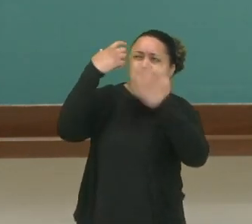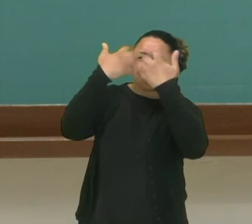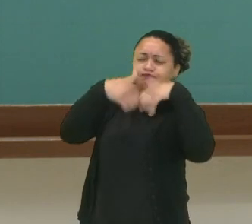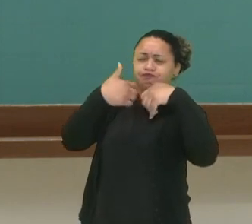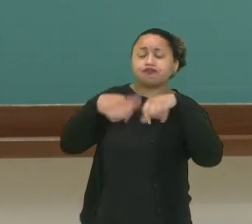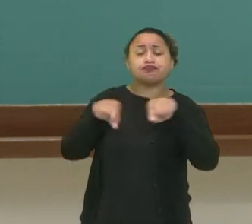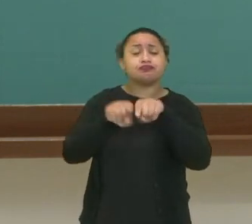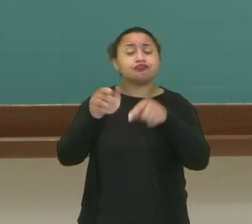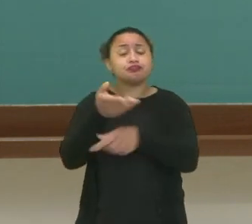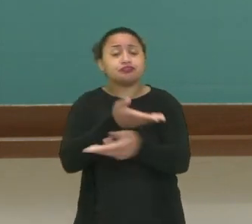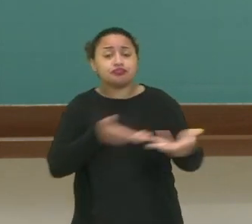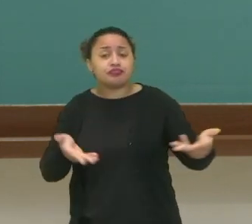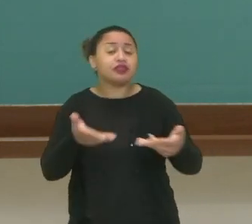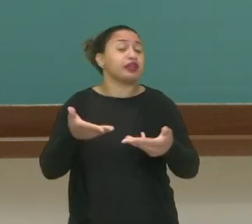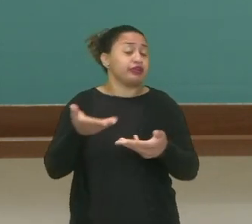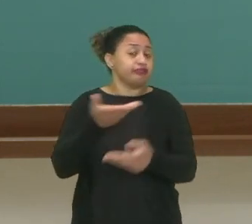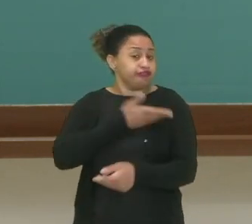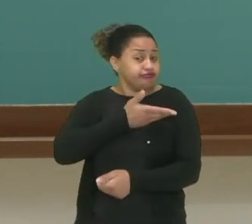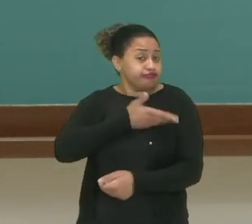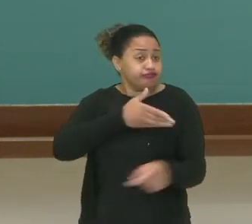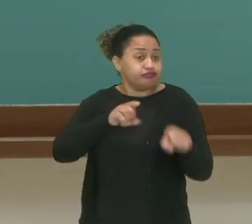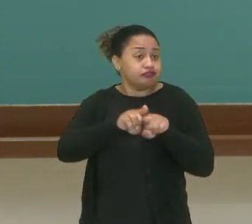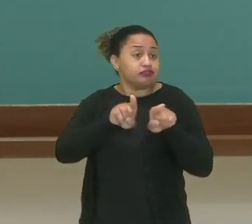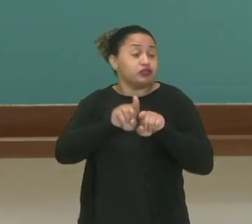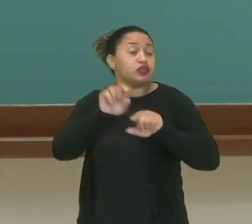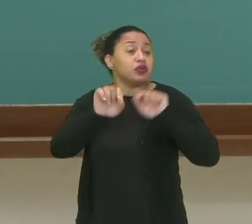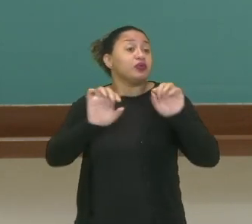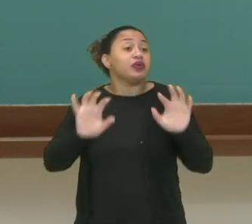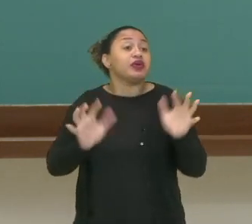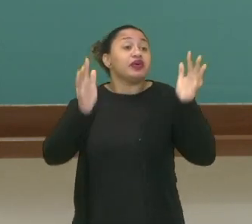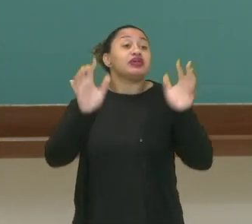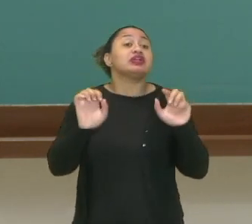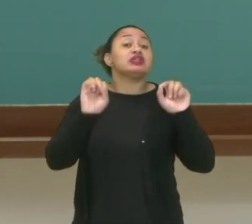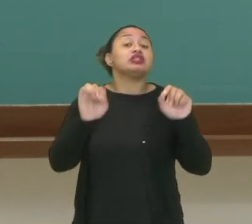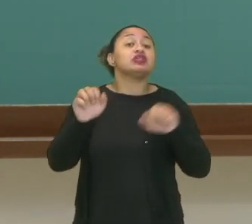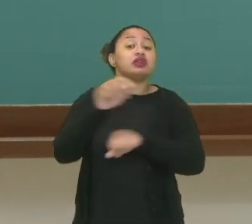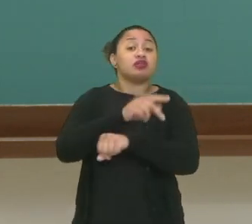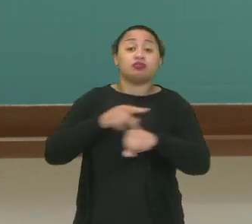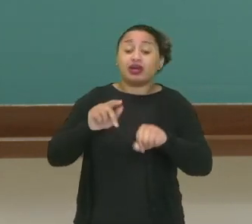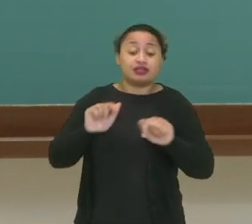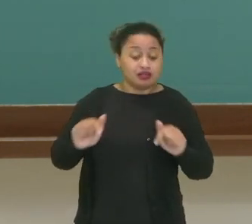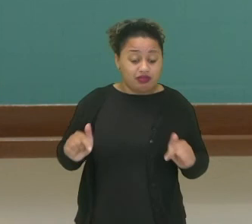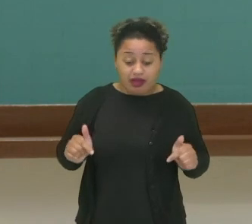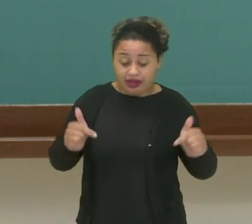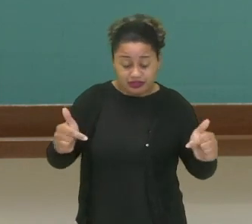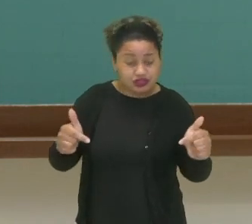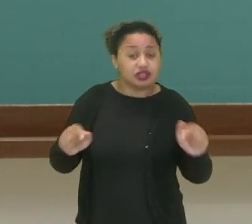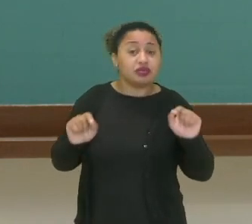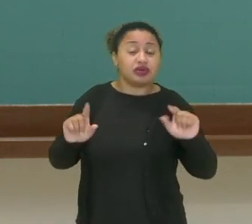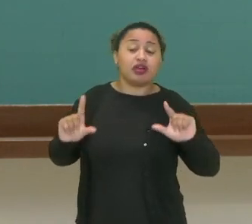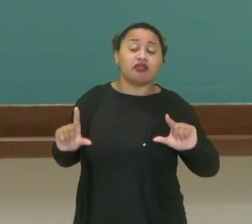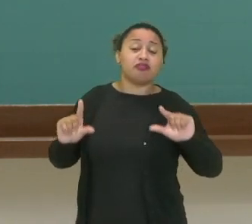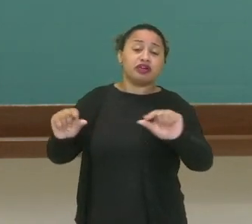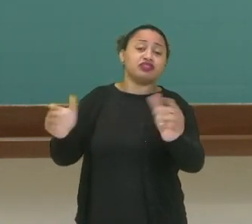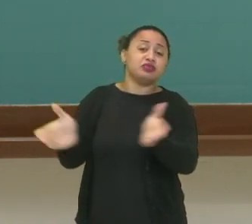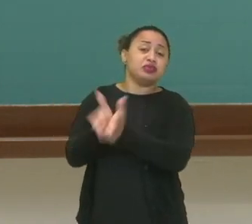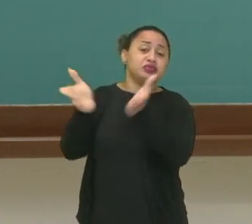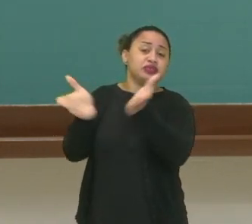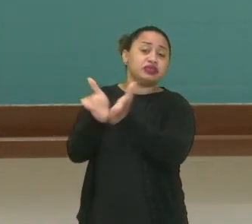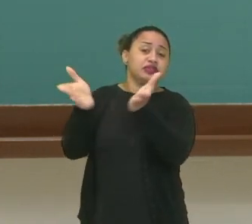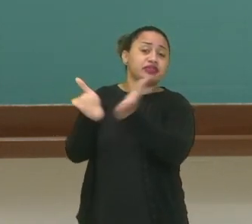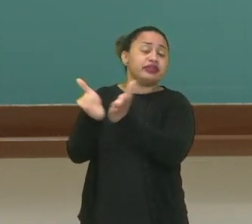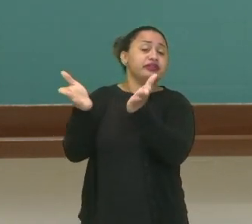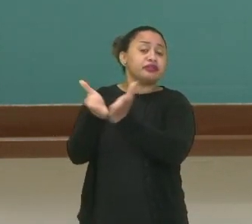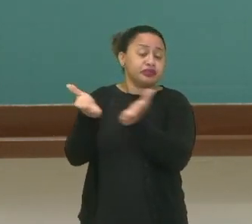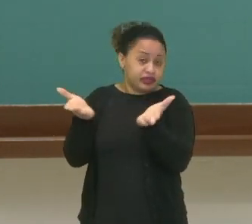interagir com os colegas. Então, o que acontecerá se um país não tomar as medidas necessárias para promover um